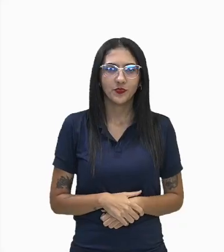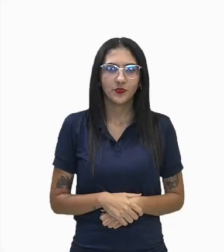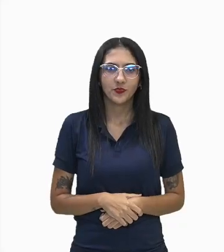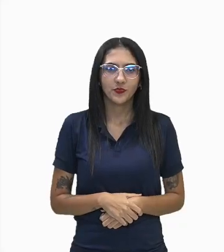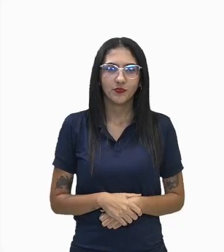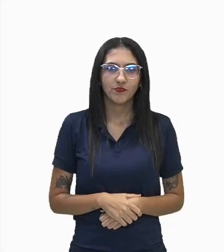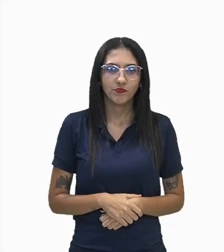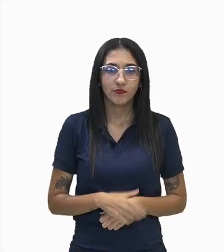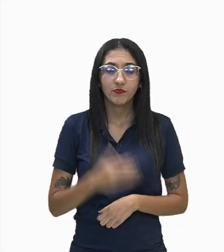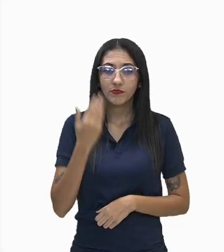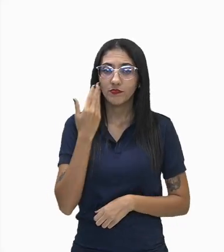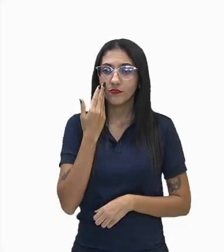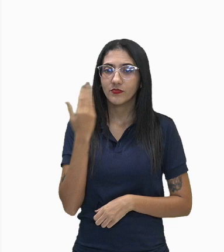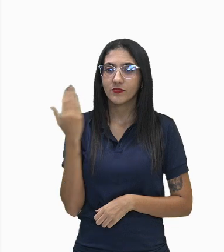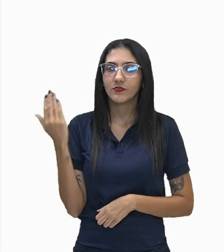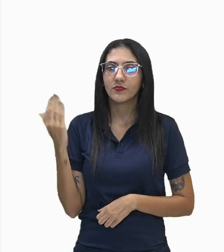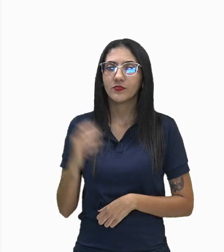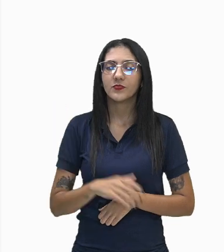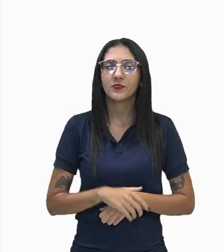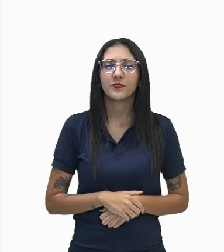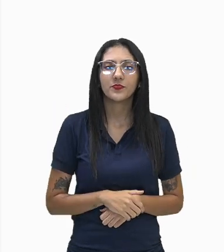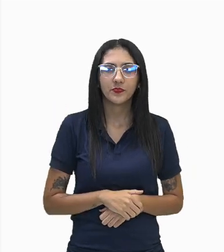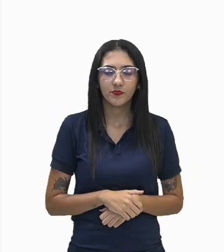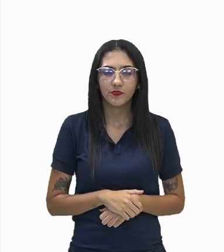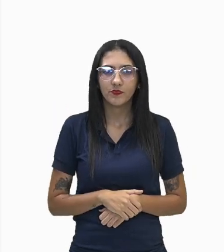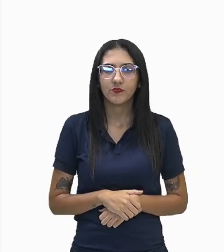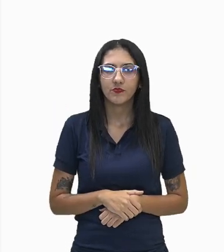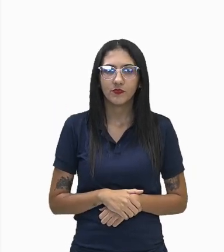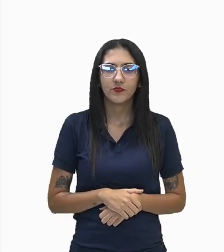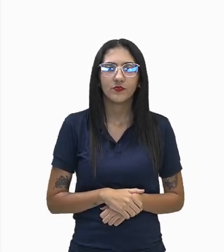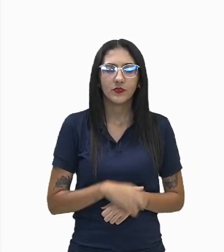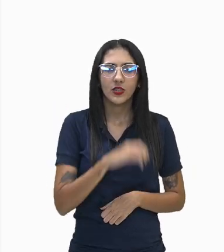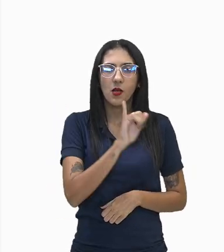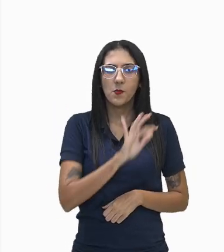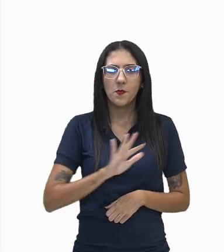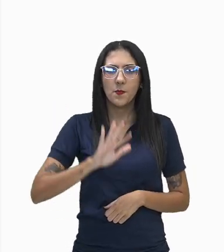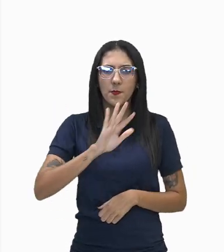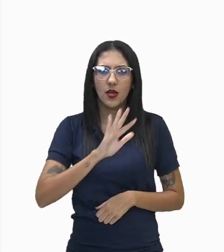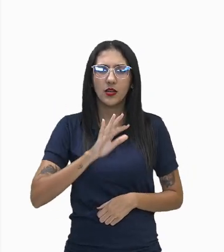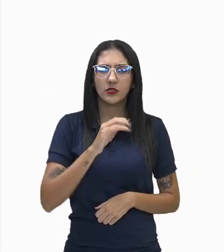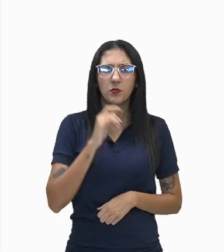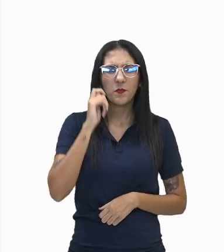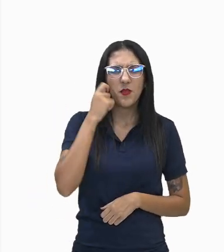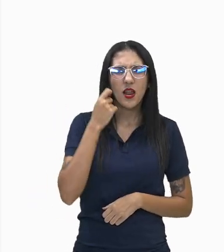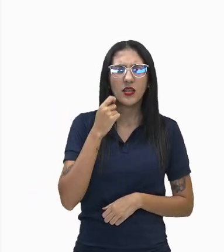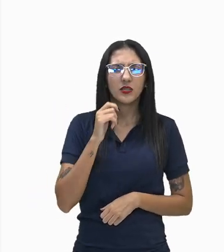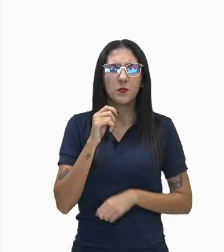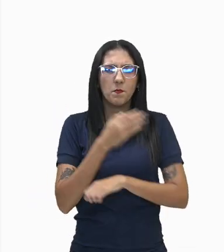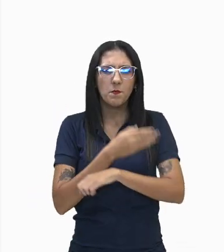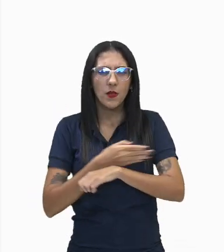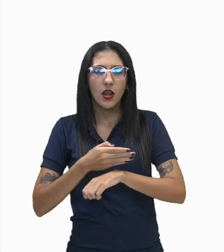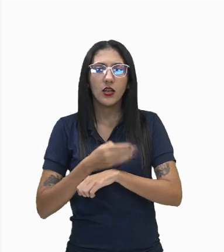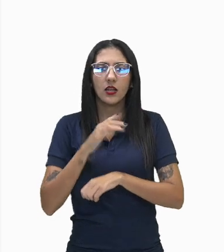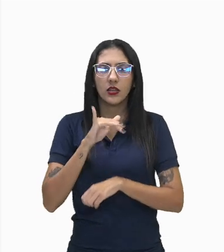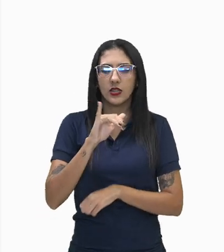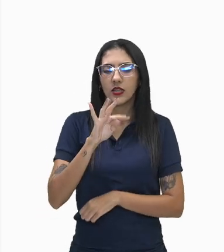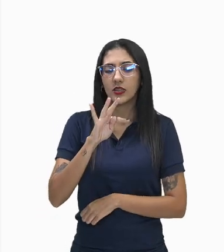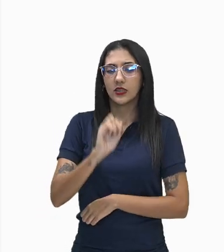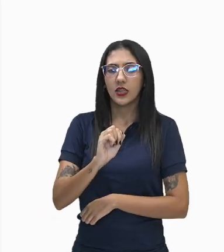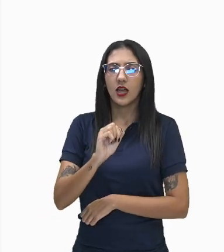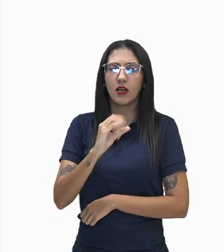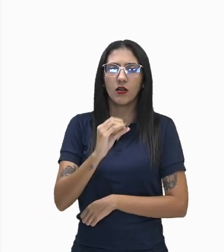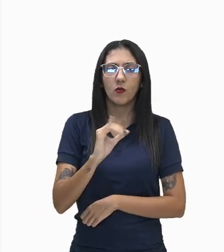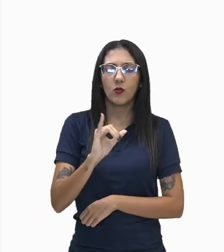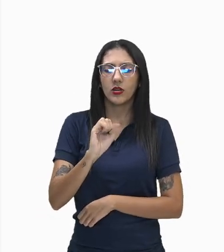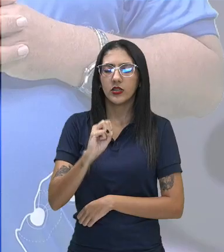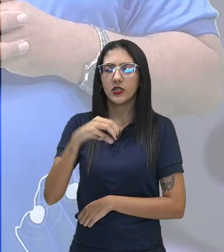símbolo? O yin-yang, do taoísmo. O taoísmo é uma das religiões